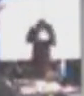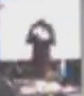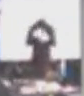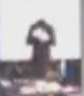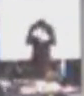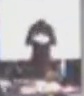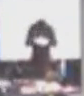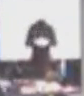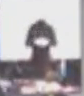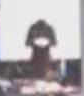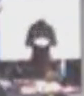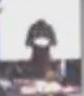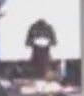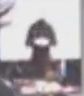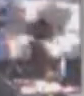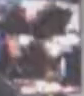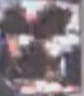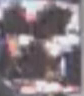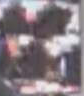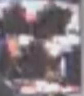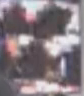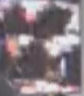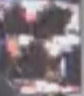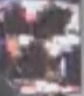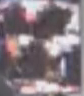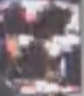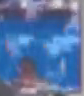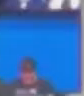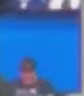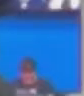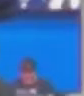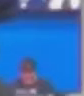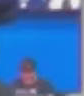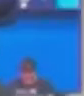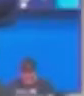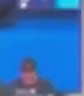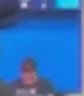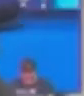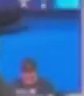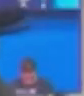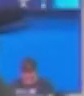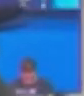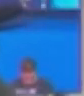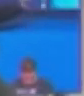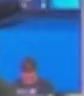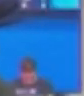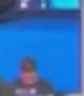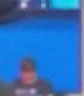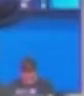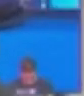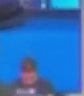vem para fazer o último ajuste e aí sim fazer votação da redação final e